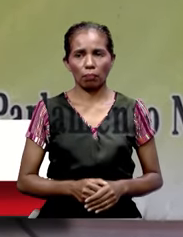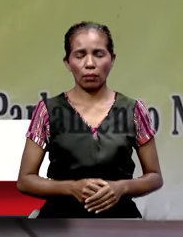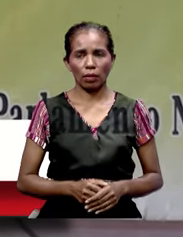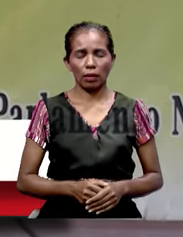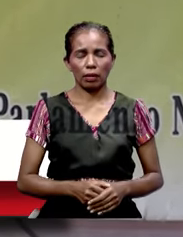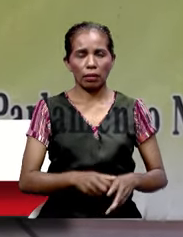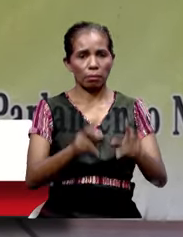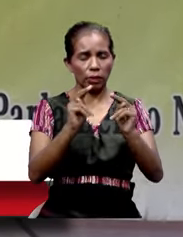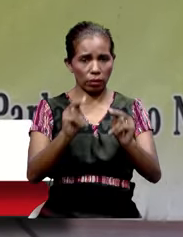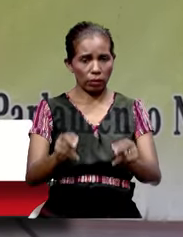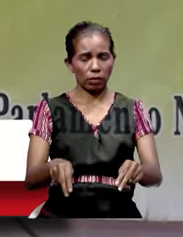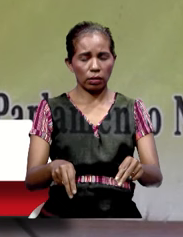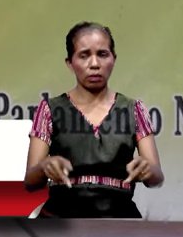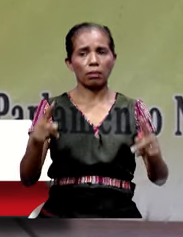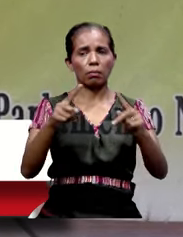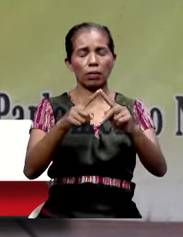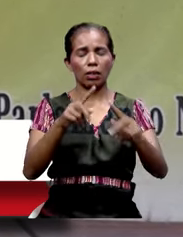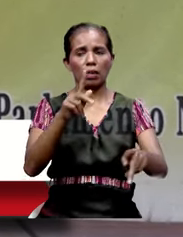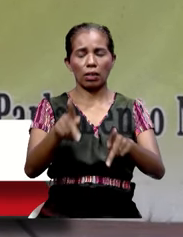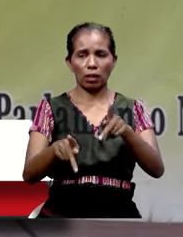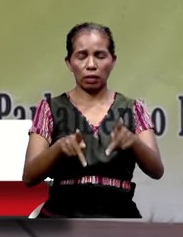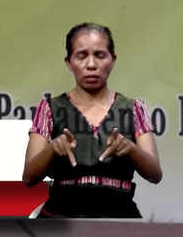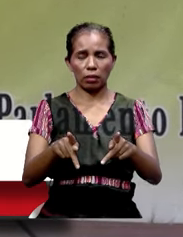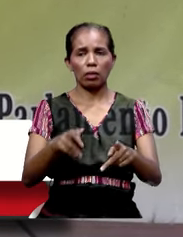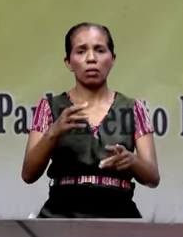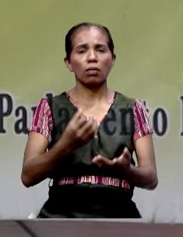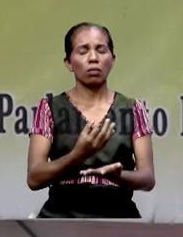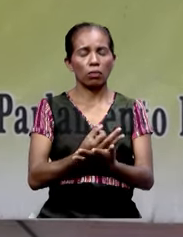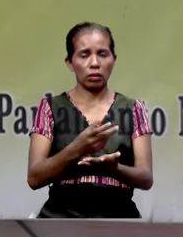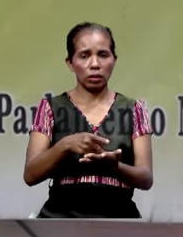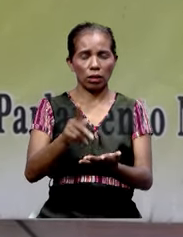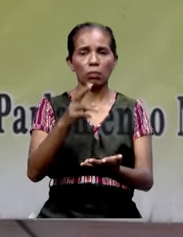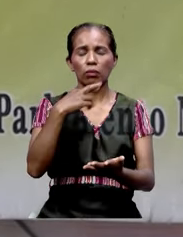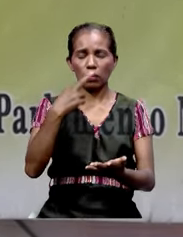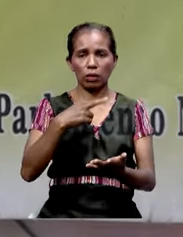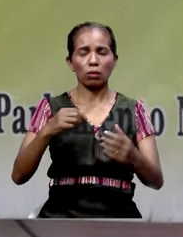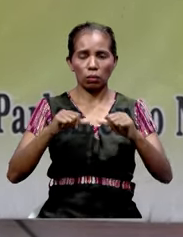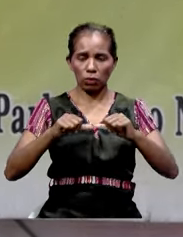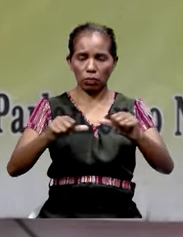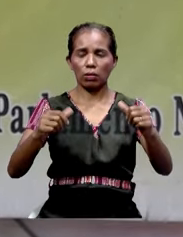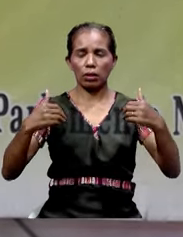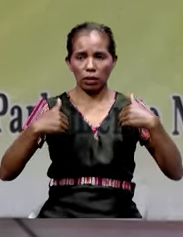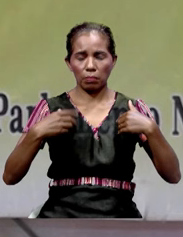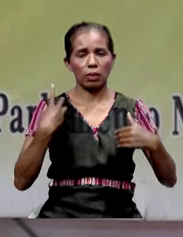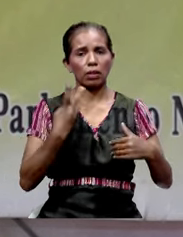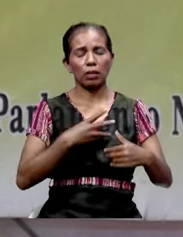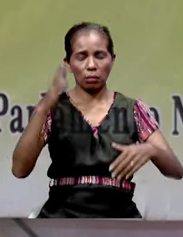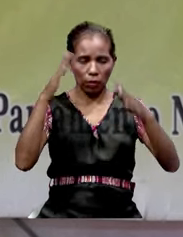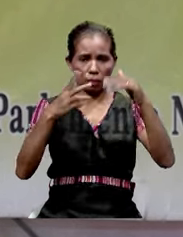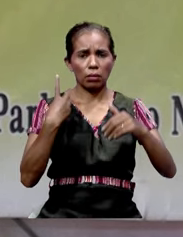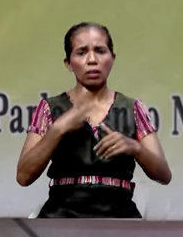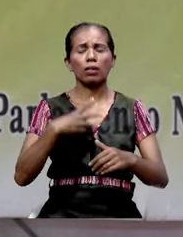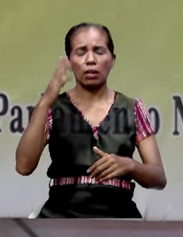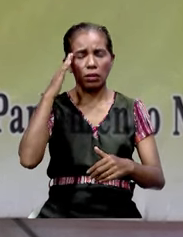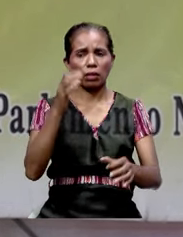necessidade para subsídio para a FOS continua aí. Agora, há esse problema, mas aí está não em que